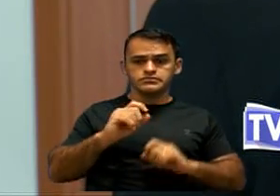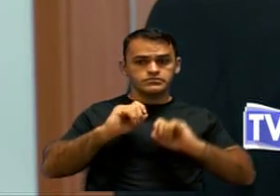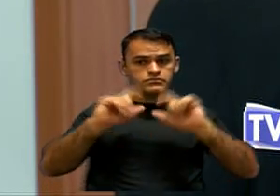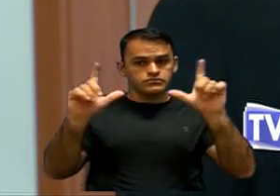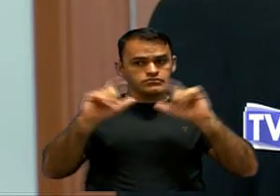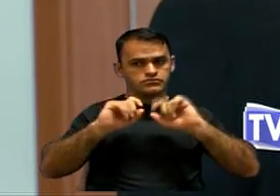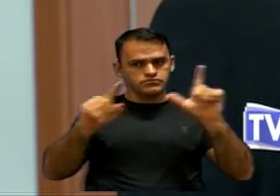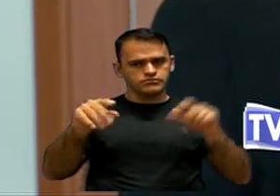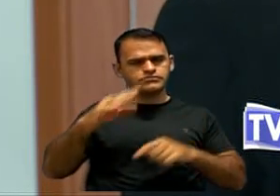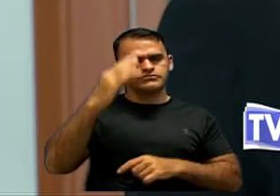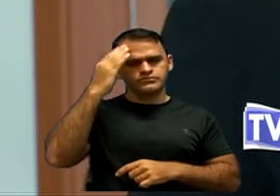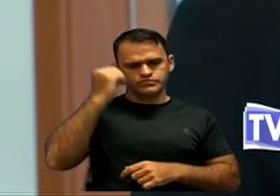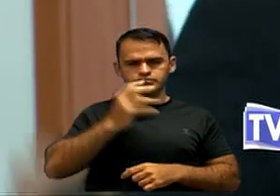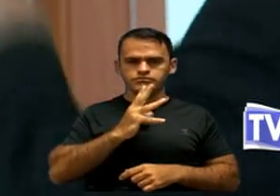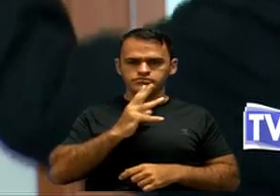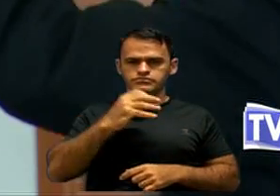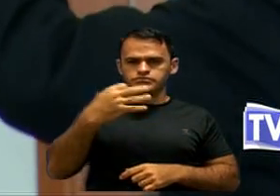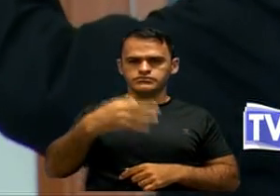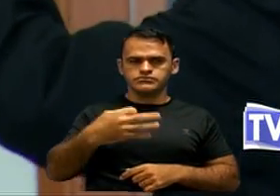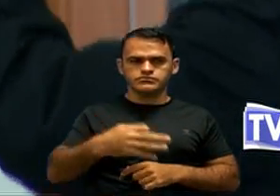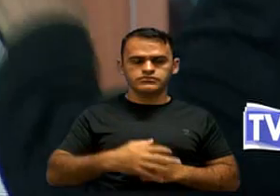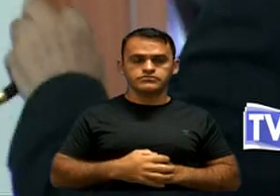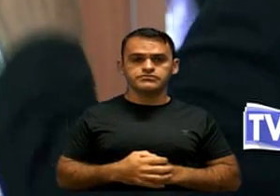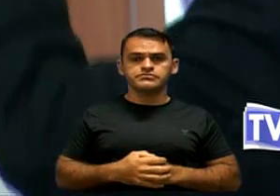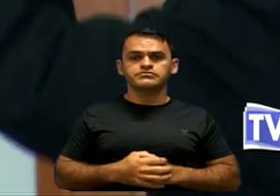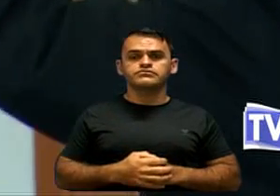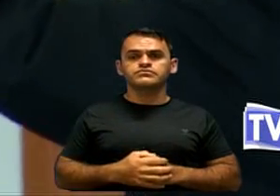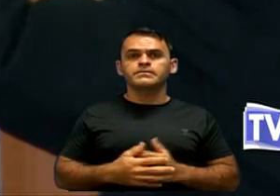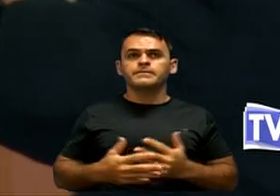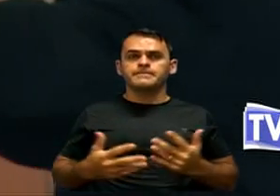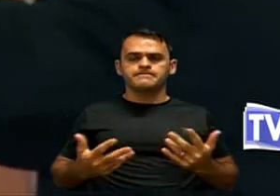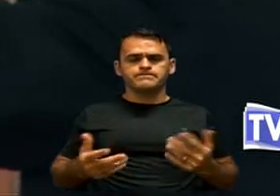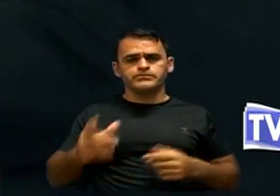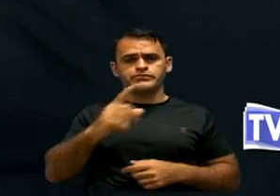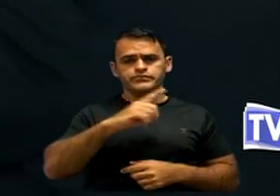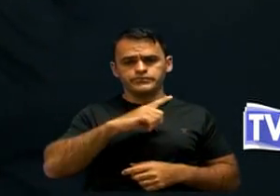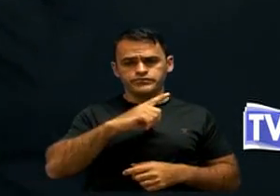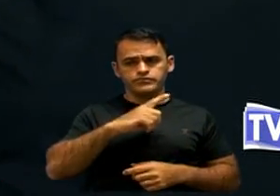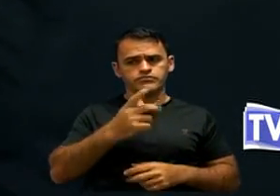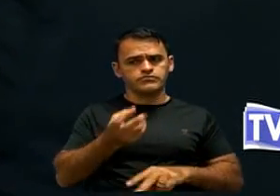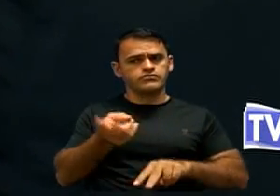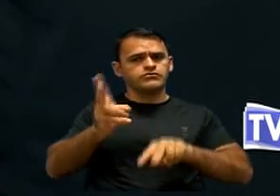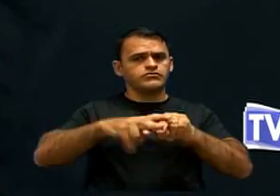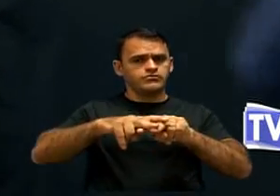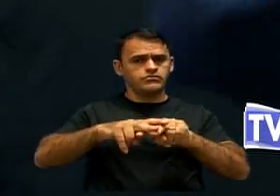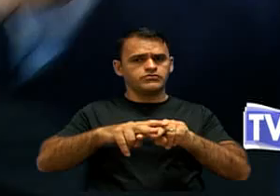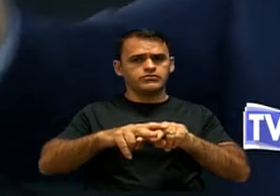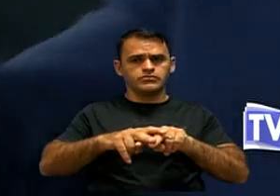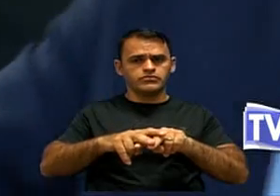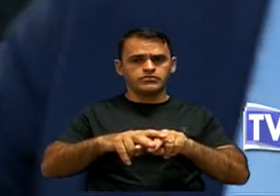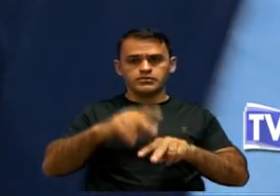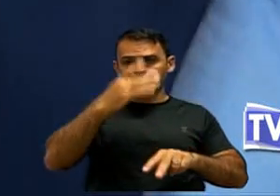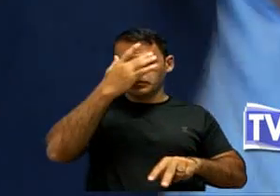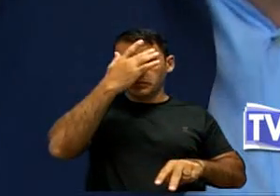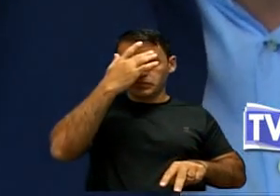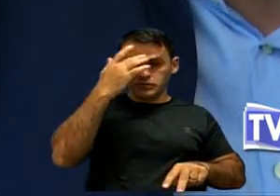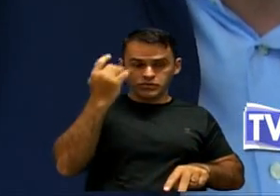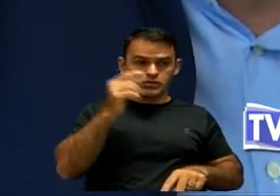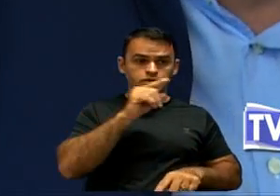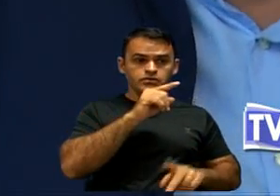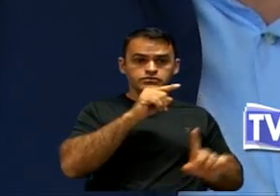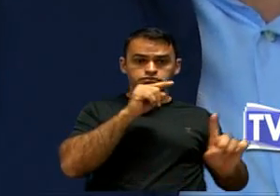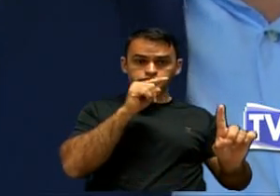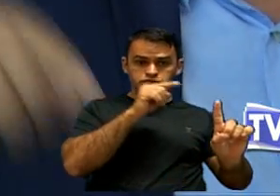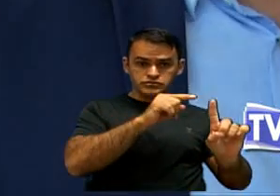bem informado. É isso mesmo. E aí, inclusive, teve a prisão da pessoa. Que furtaram e foram vender para